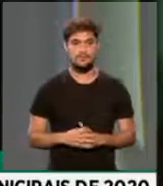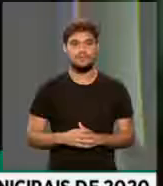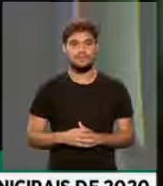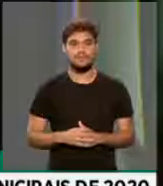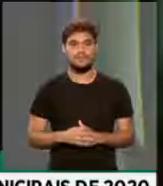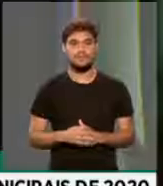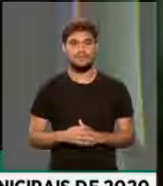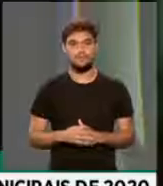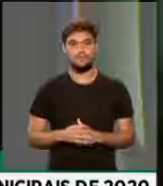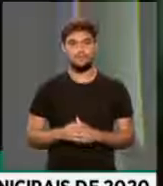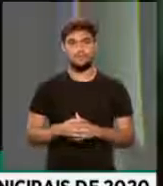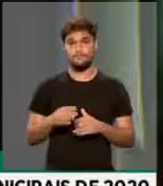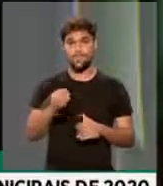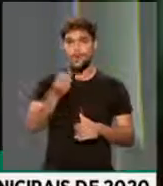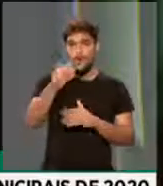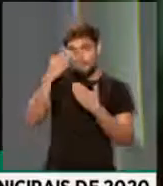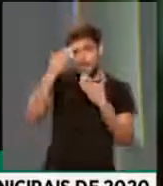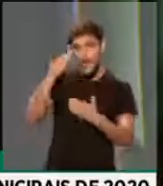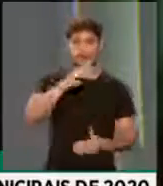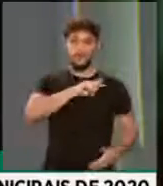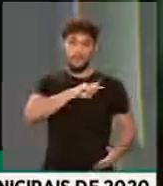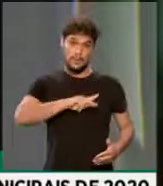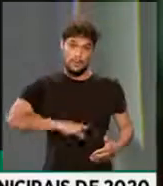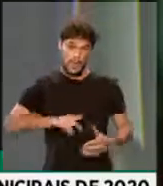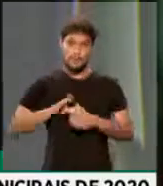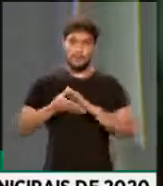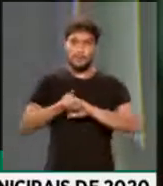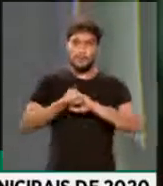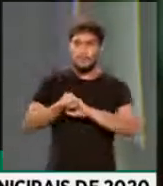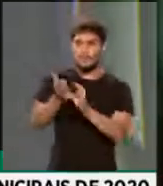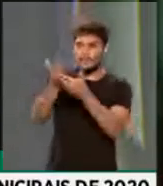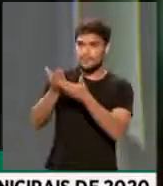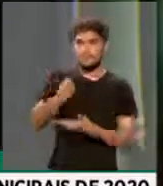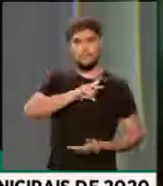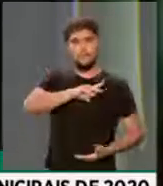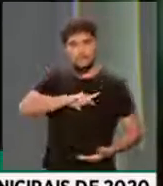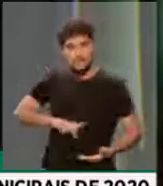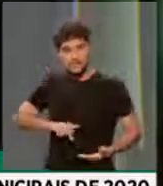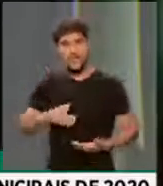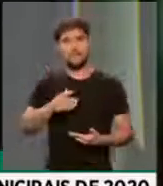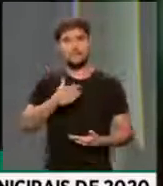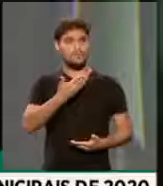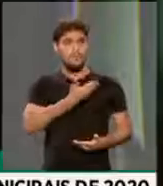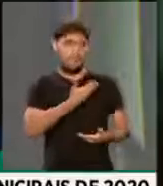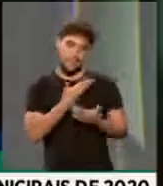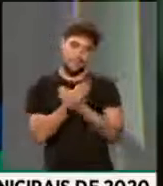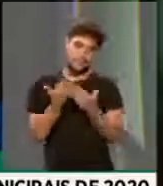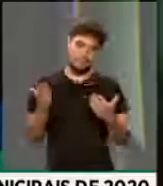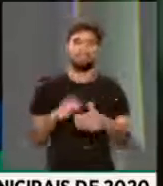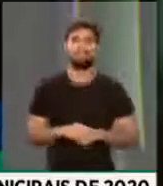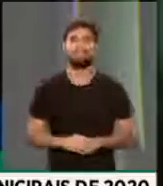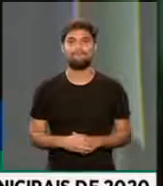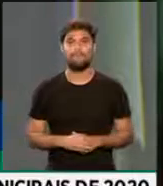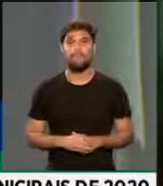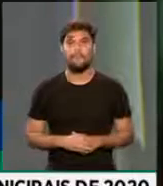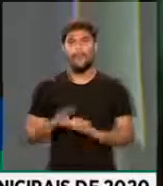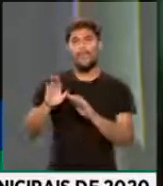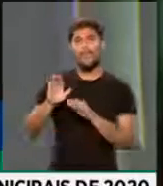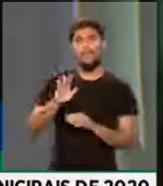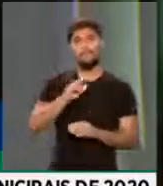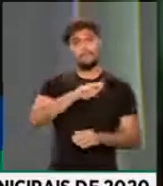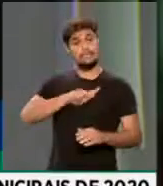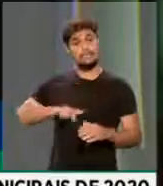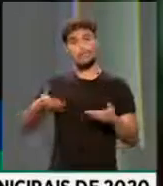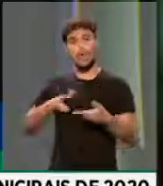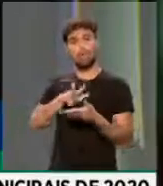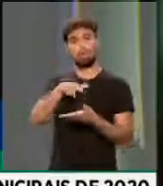Muito obrigado, presidente. Cumprimentando a Vossa Excelência, cumprimentando a todos os colegas. Presidente, eu venho a